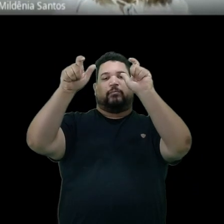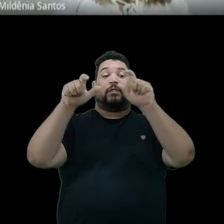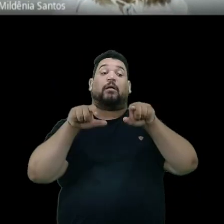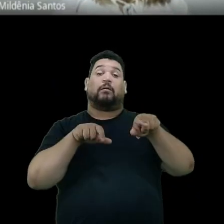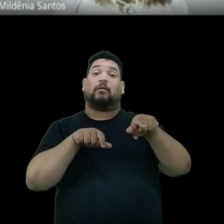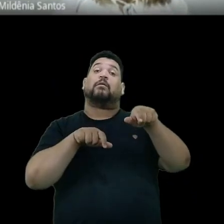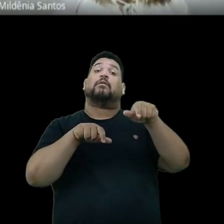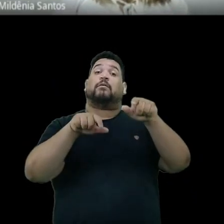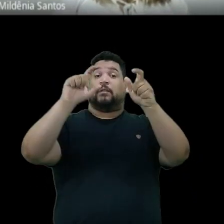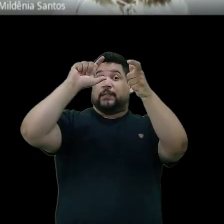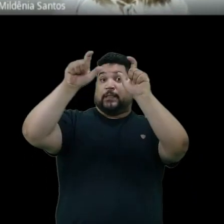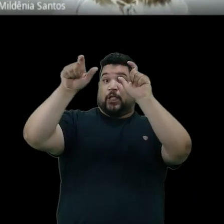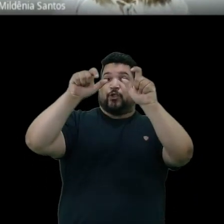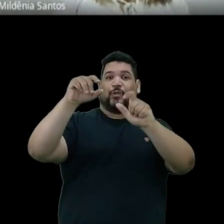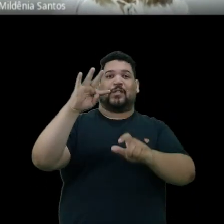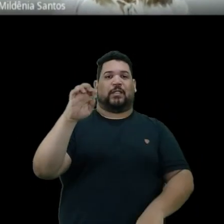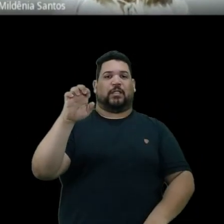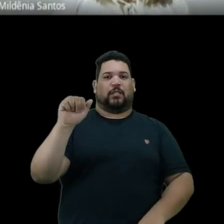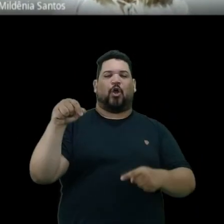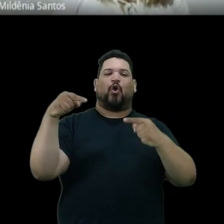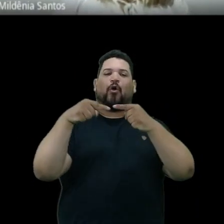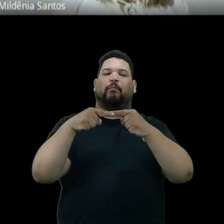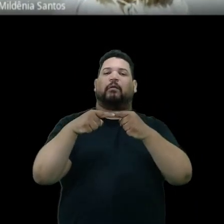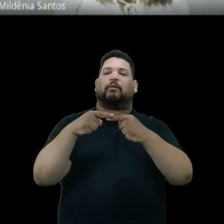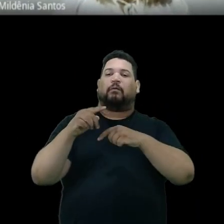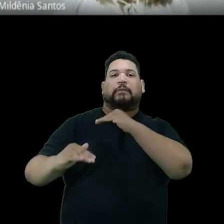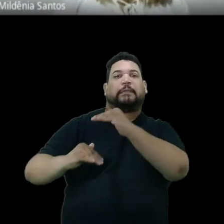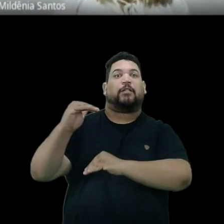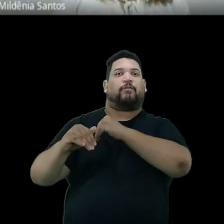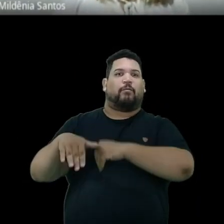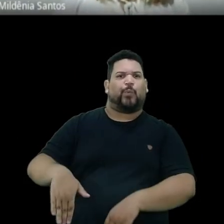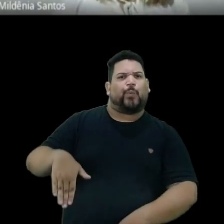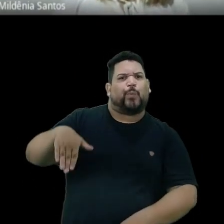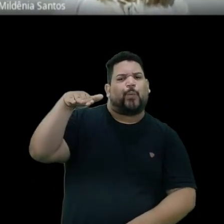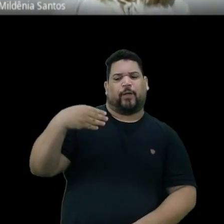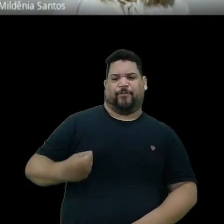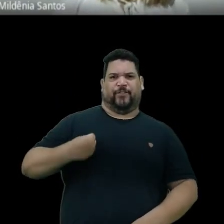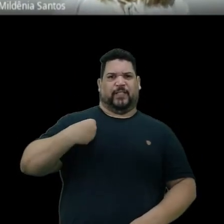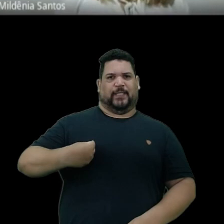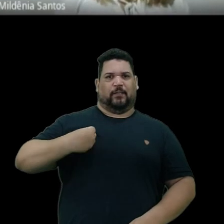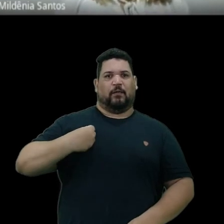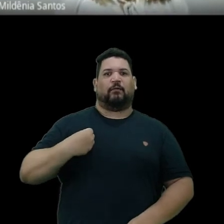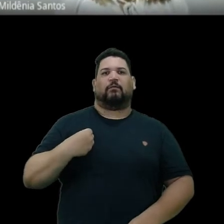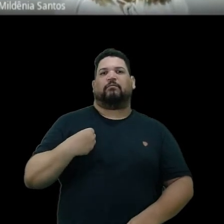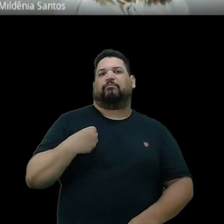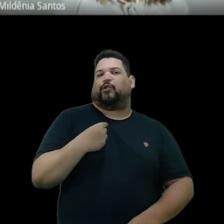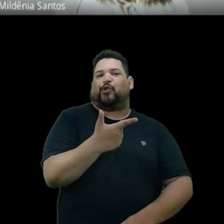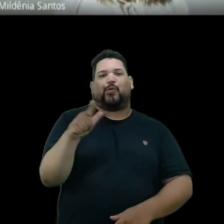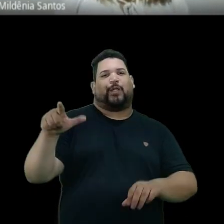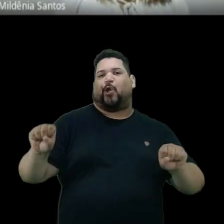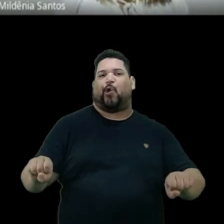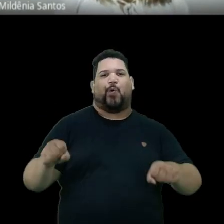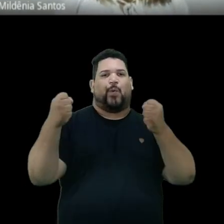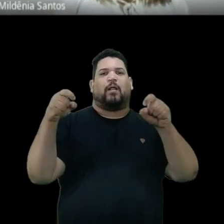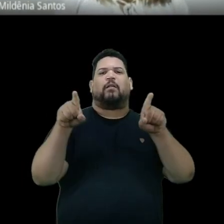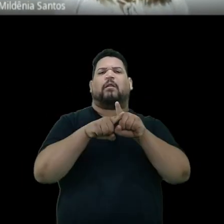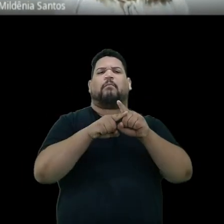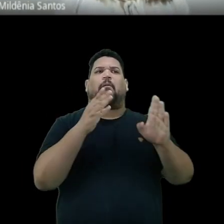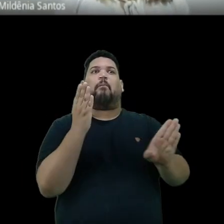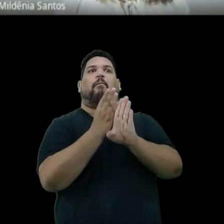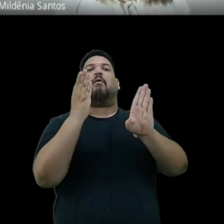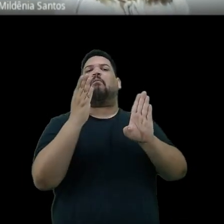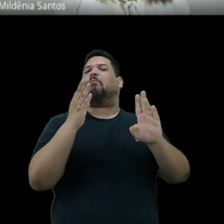transtorno invasivo do desenvolvimento que persiste por toda a vida e não possui cura, nem causas claramente